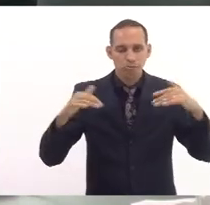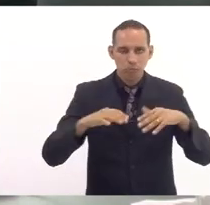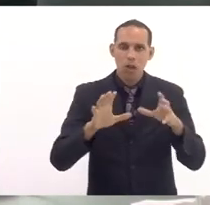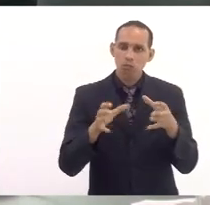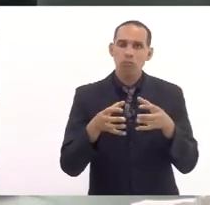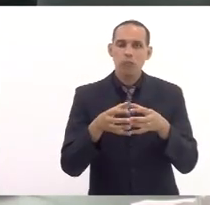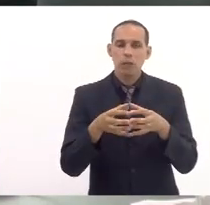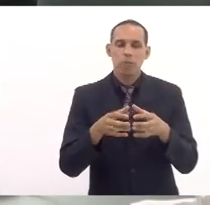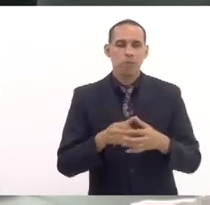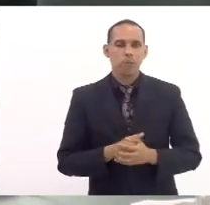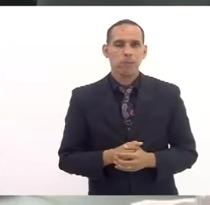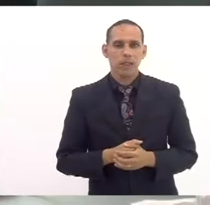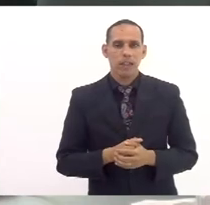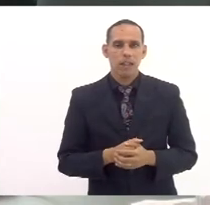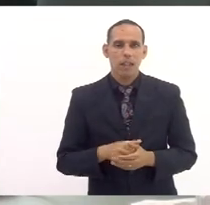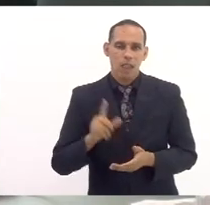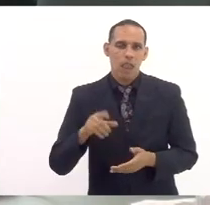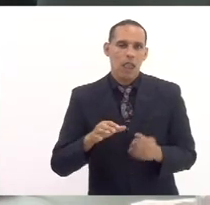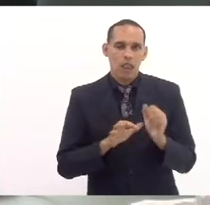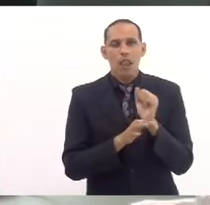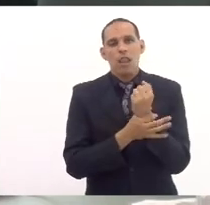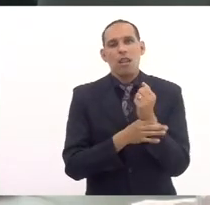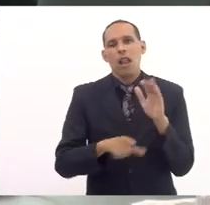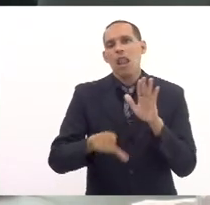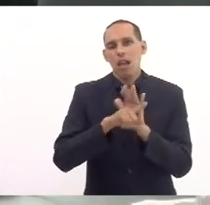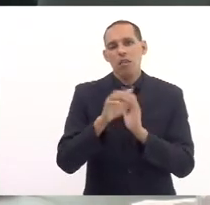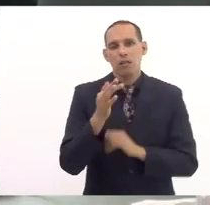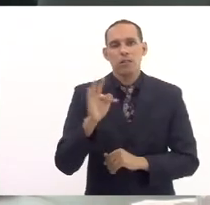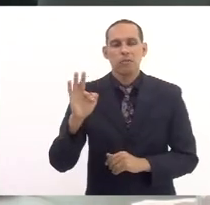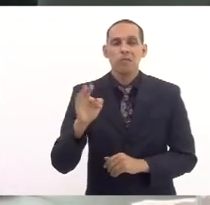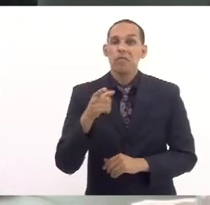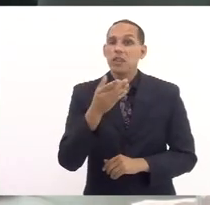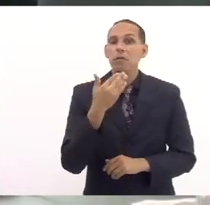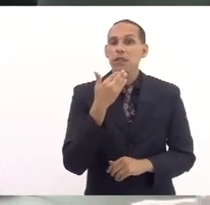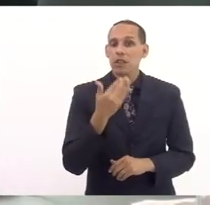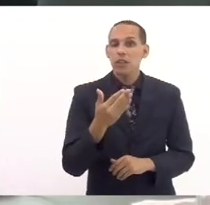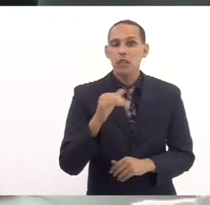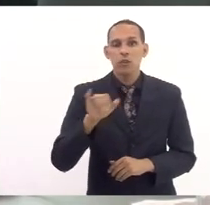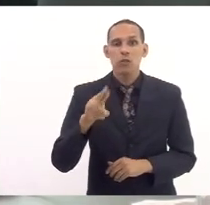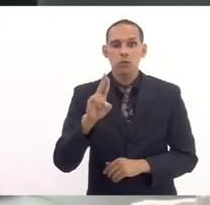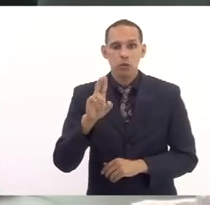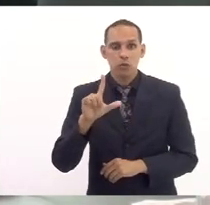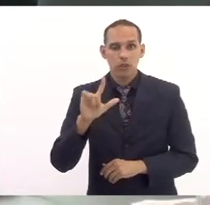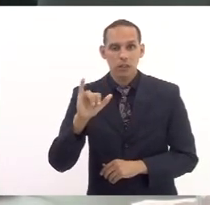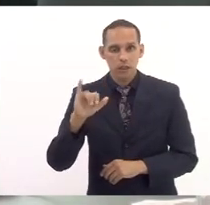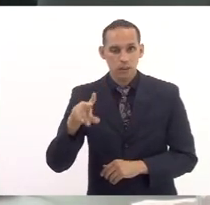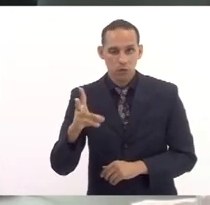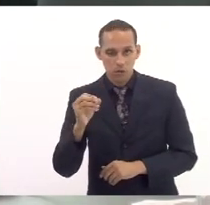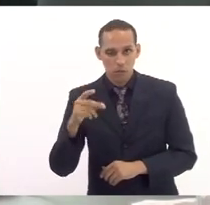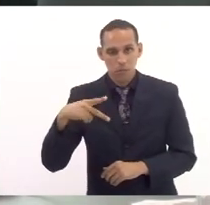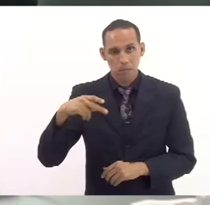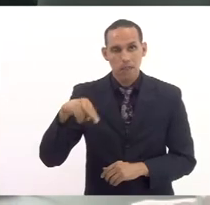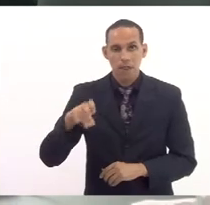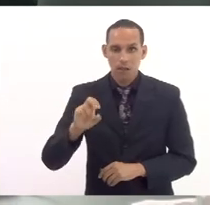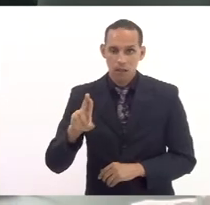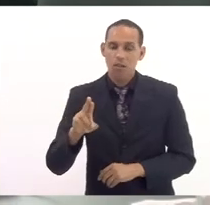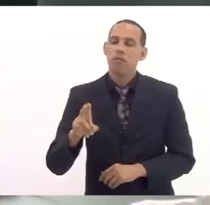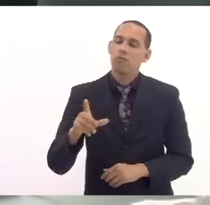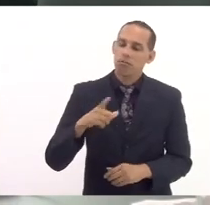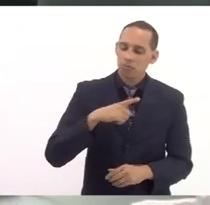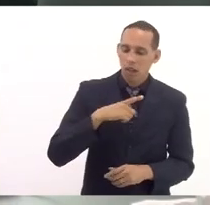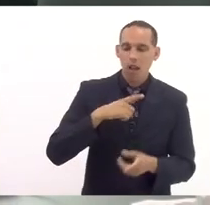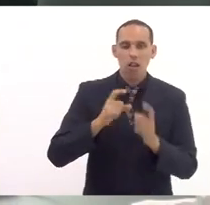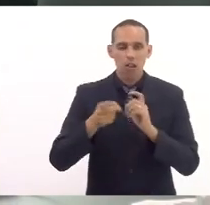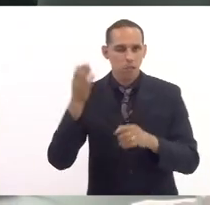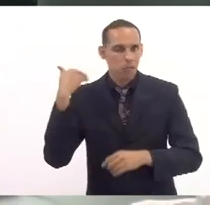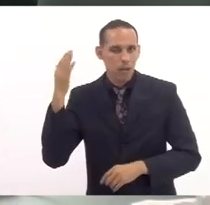conselho é uma coisa garantida pela Lei Federal de Mobilidade. Mas você solicitou ao Juninho Pneu que marcasse essa... Não, o Juninho teve uma reunião